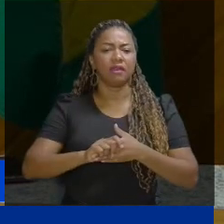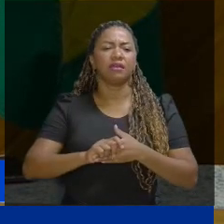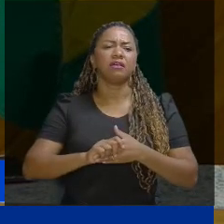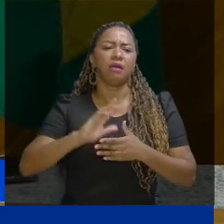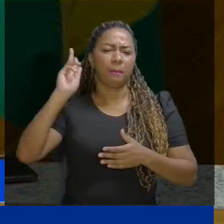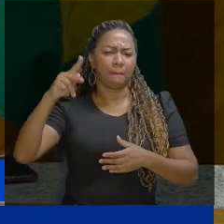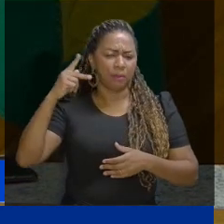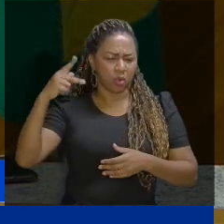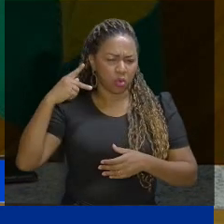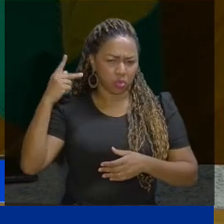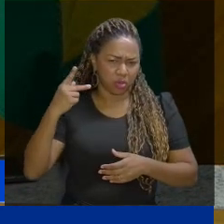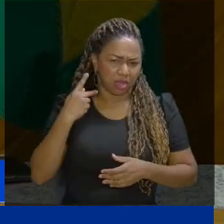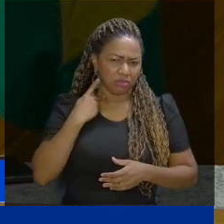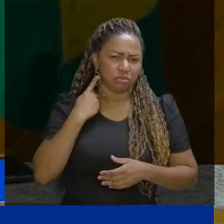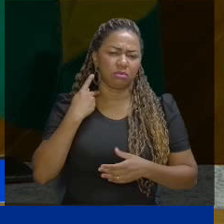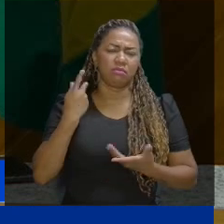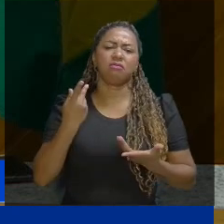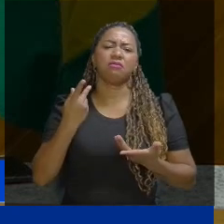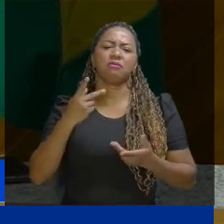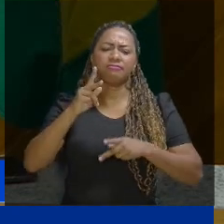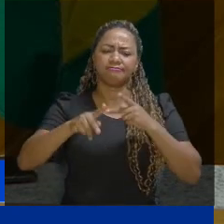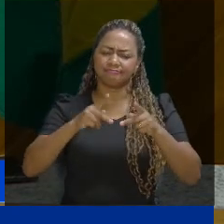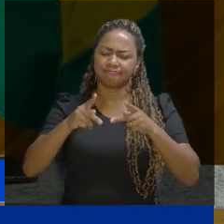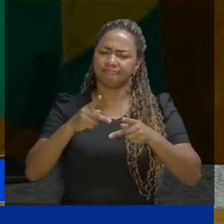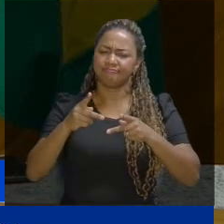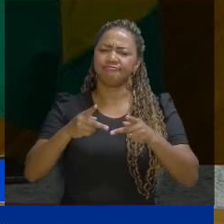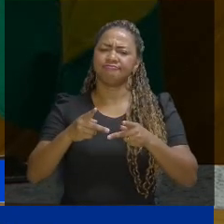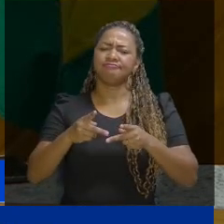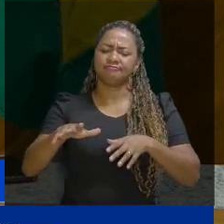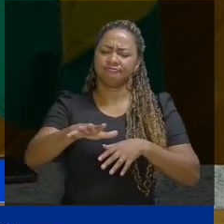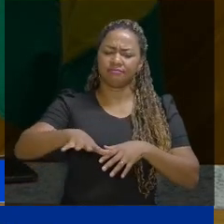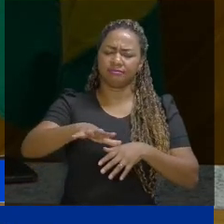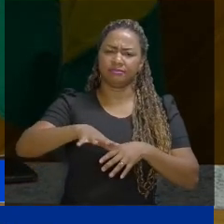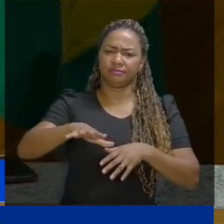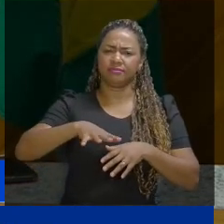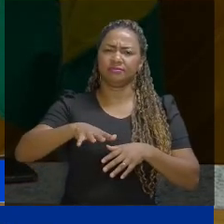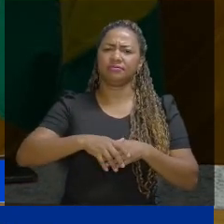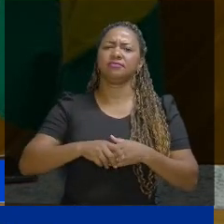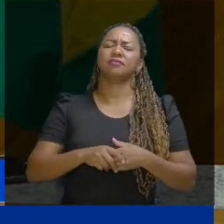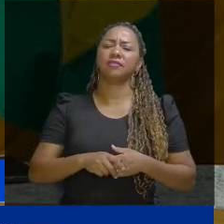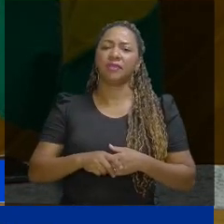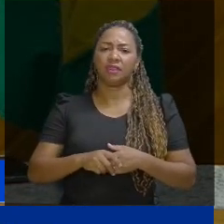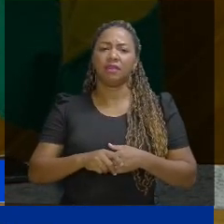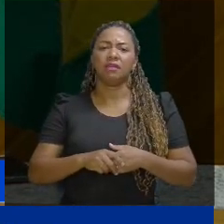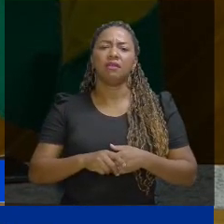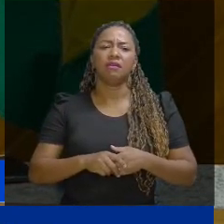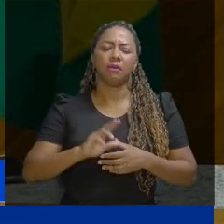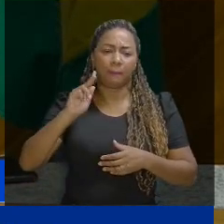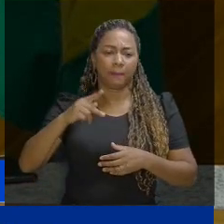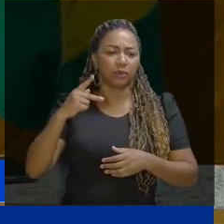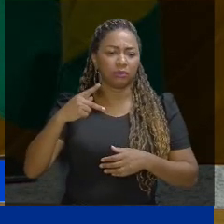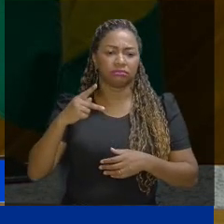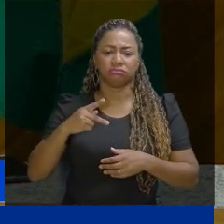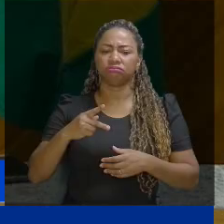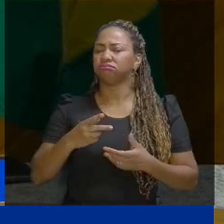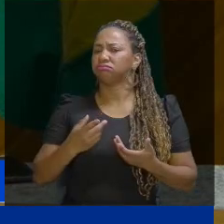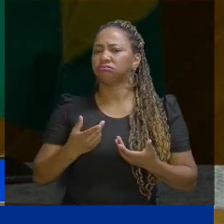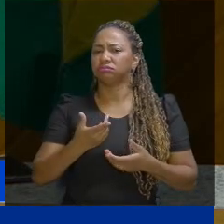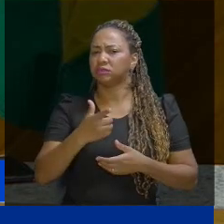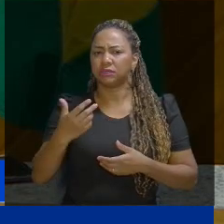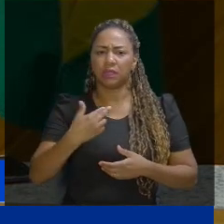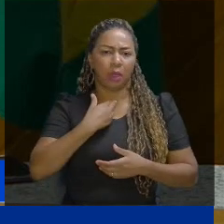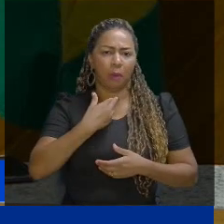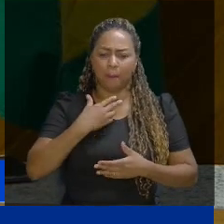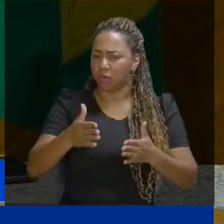Regional Eleitoral atuar nas cortes eleitorais. Então, o Procurador-Geral Eleitoral não tem como